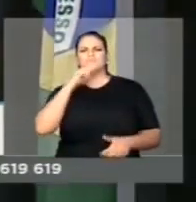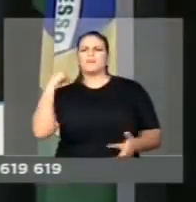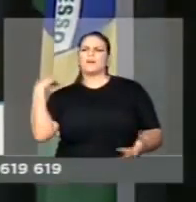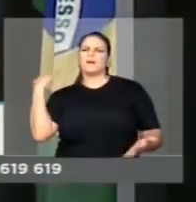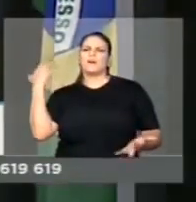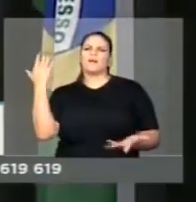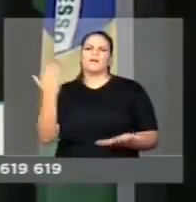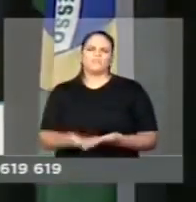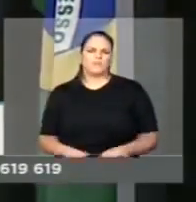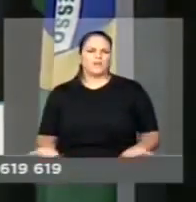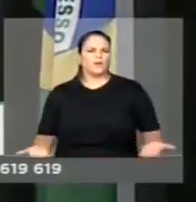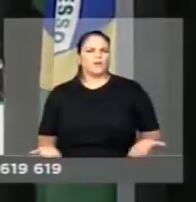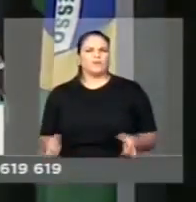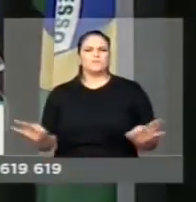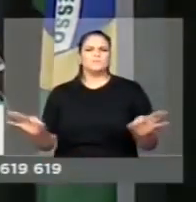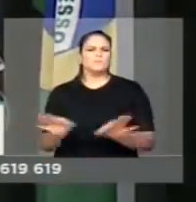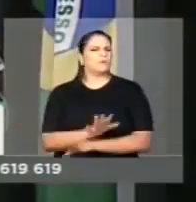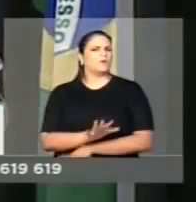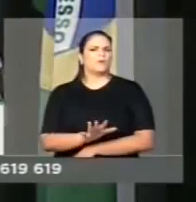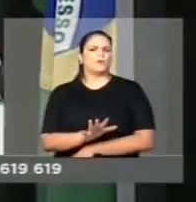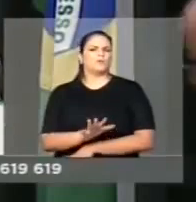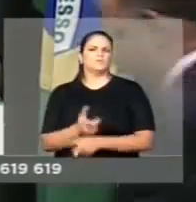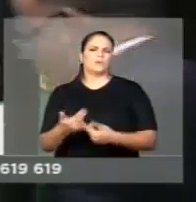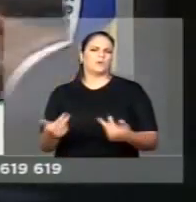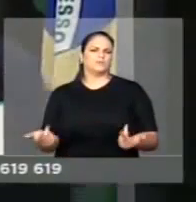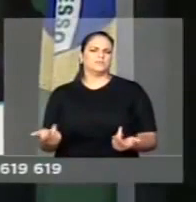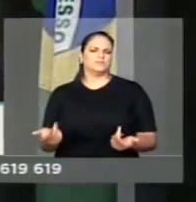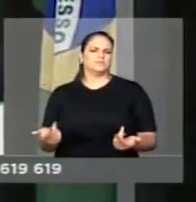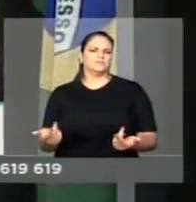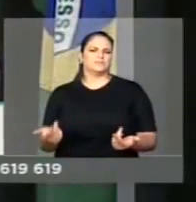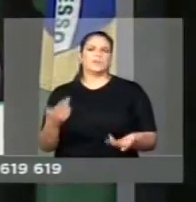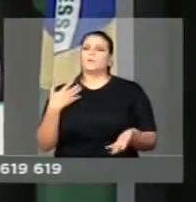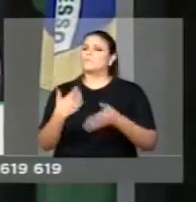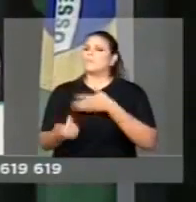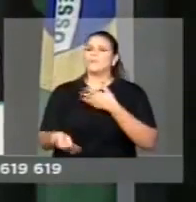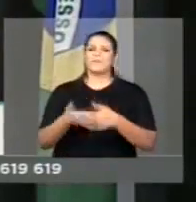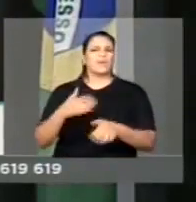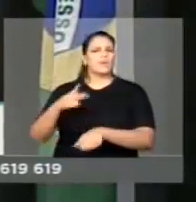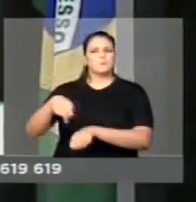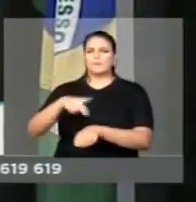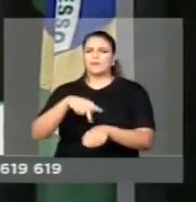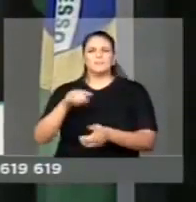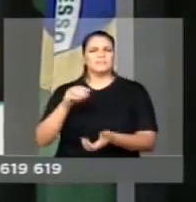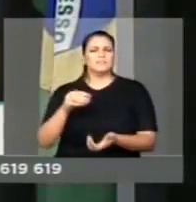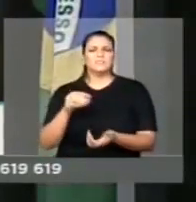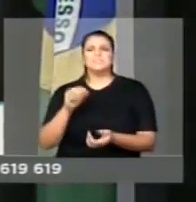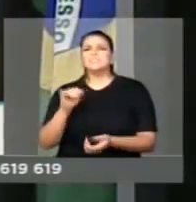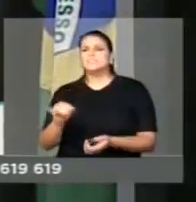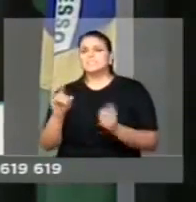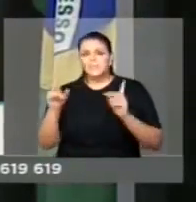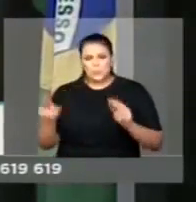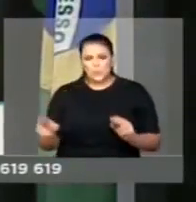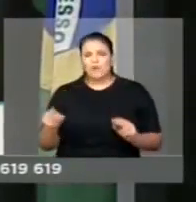sistema tributário brasileiro. O coração de qualquer país. O cerne, como